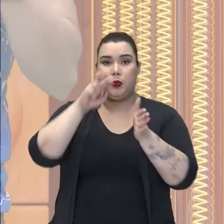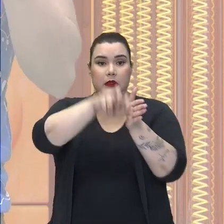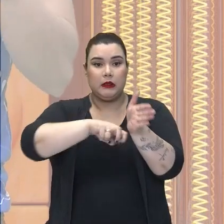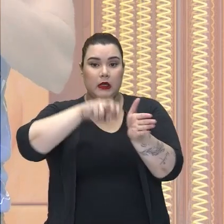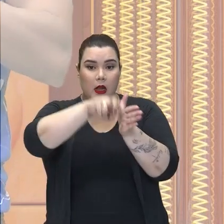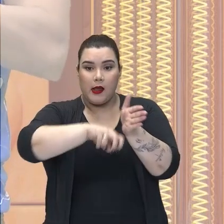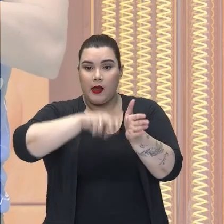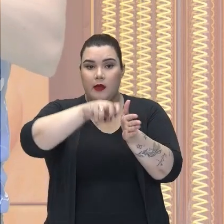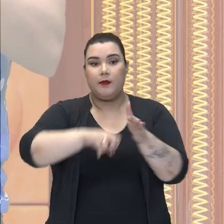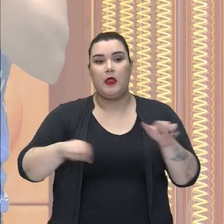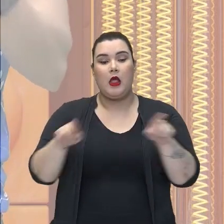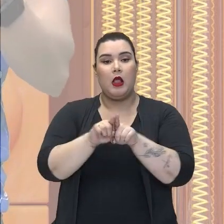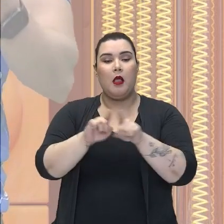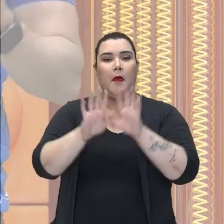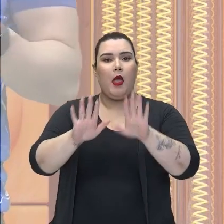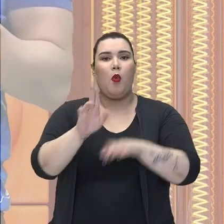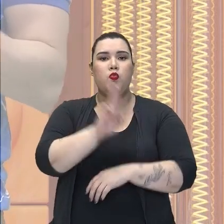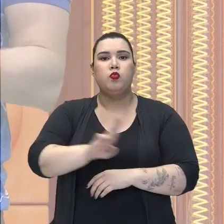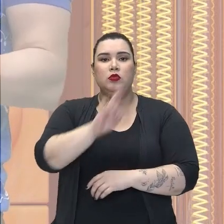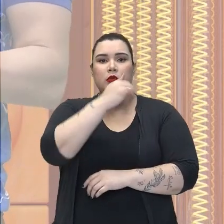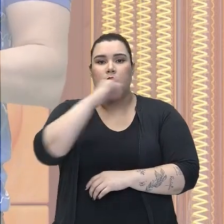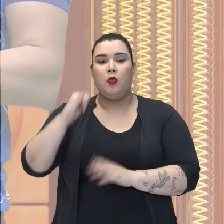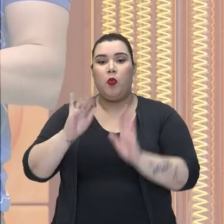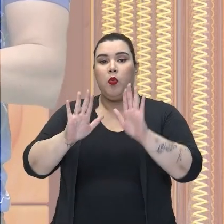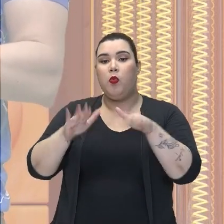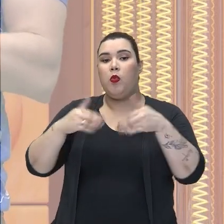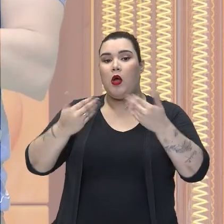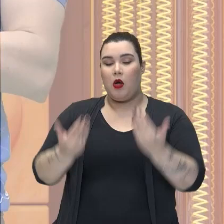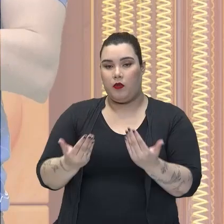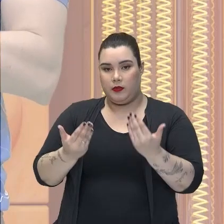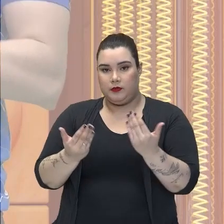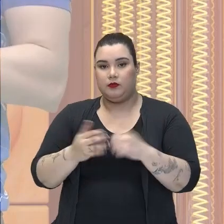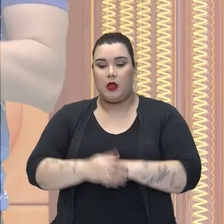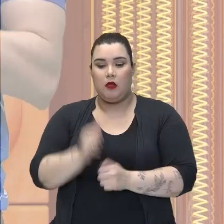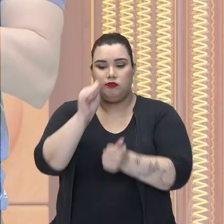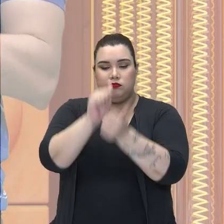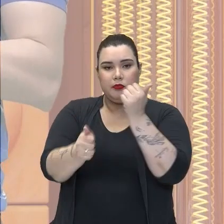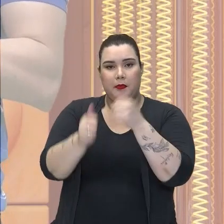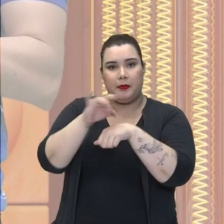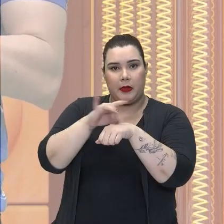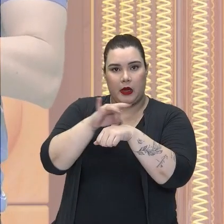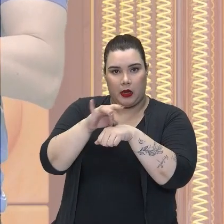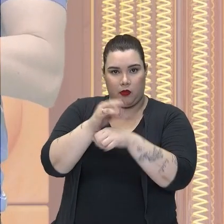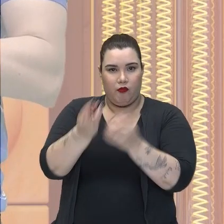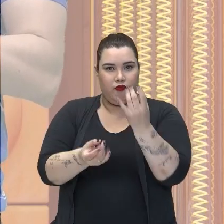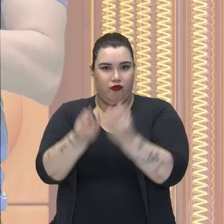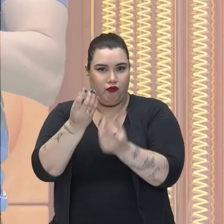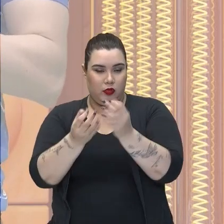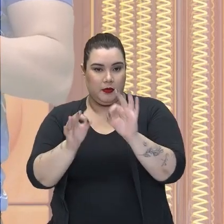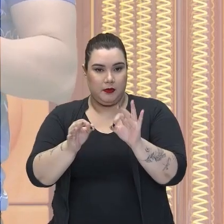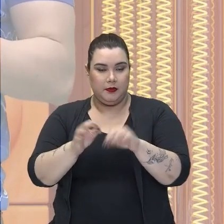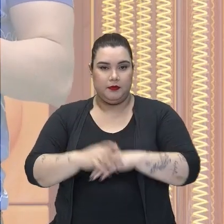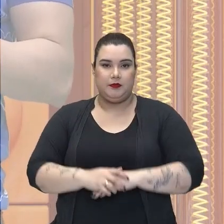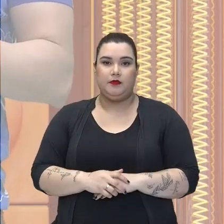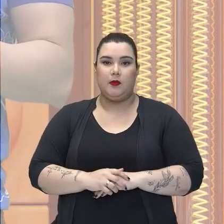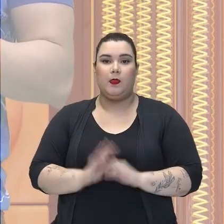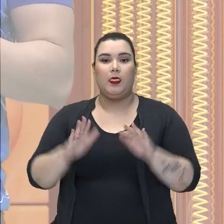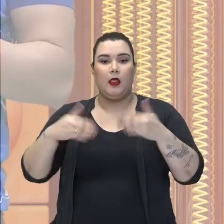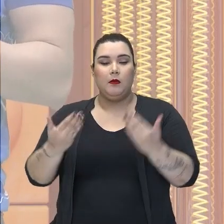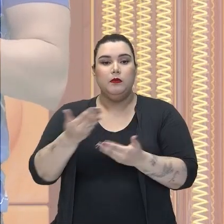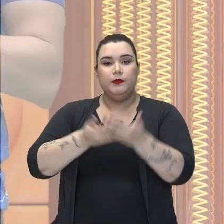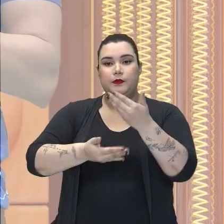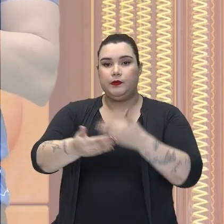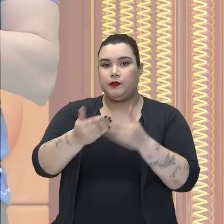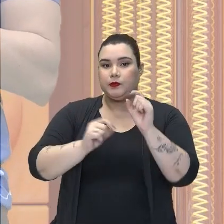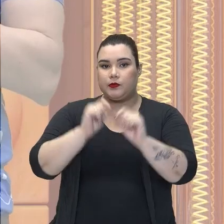e a energia que movia toda essa dinâmica econômica era o carvão mineral, certo? Bem, dando